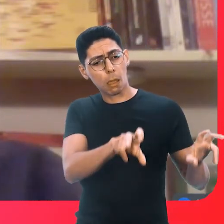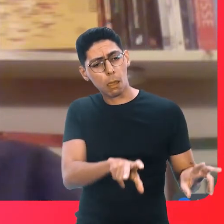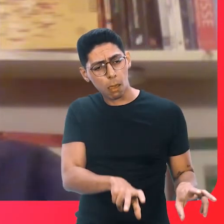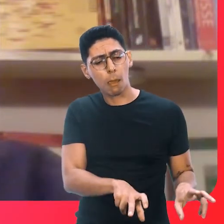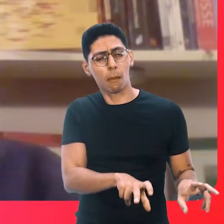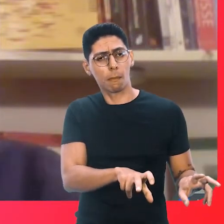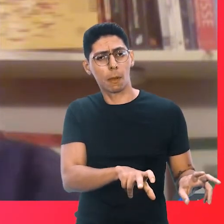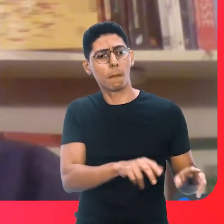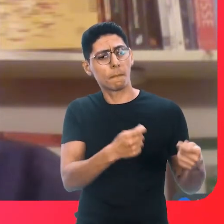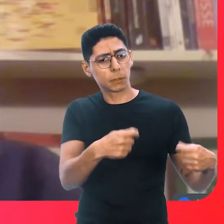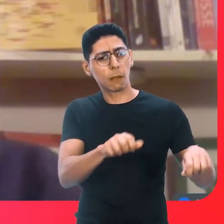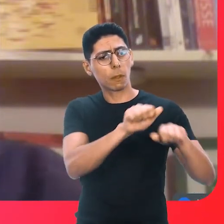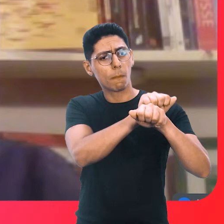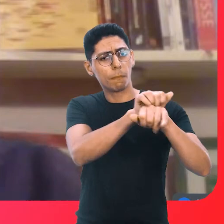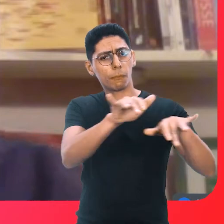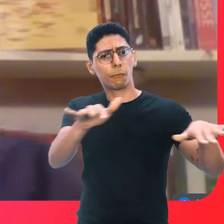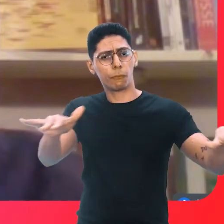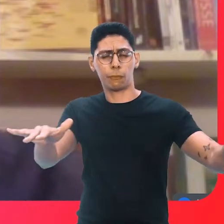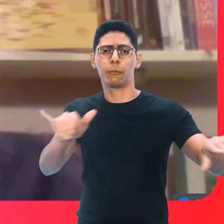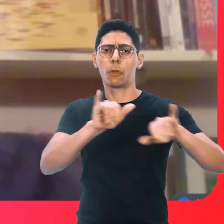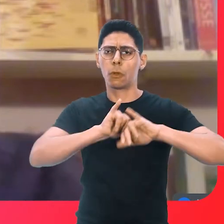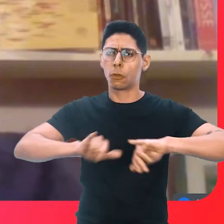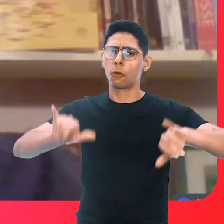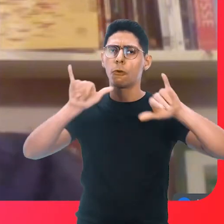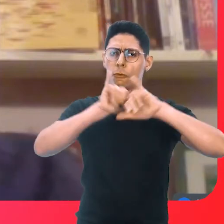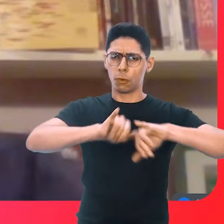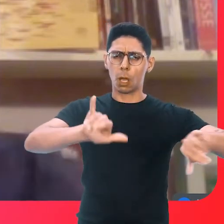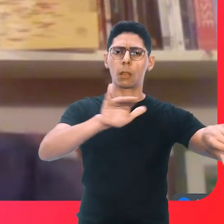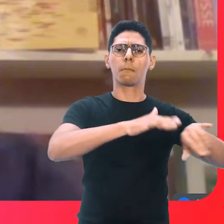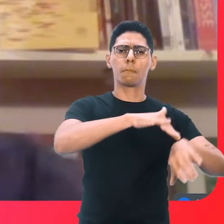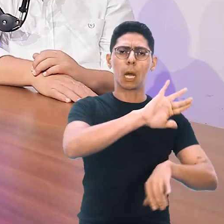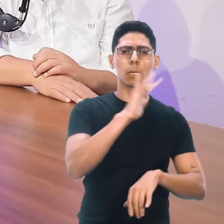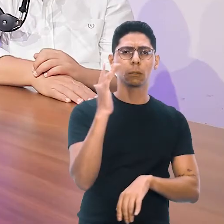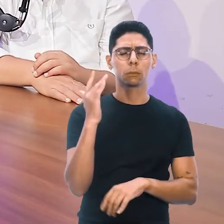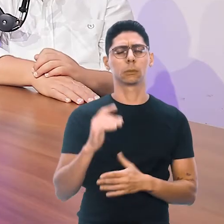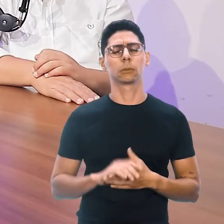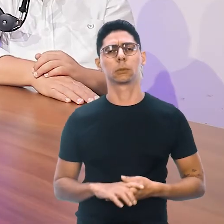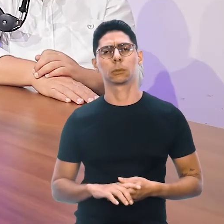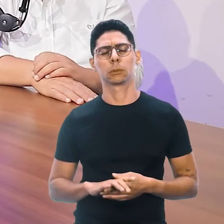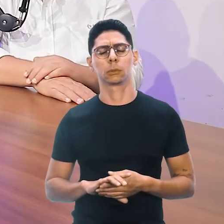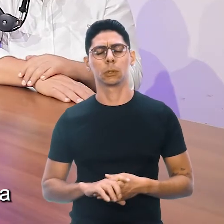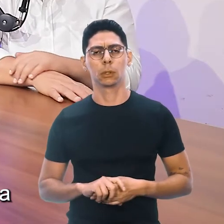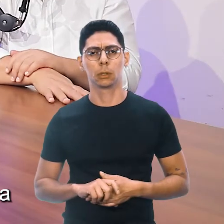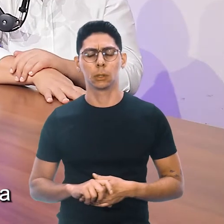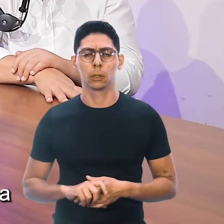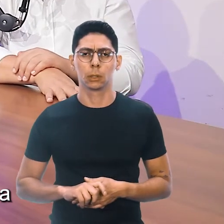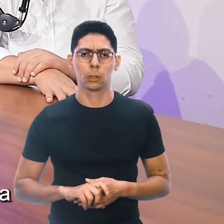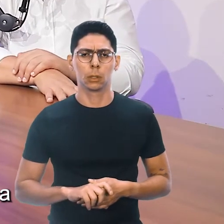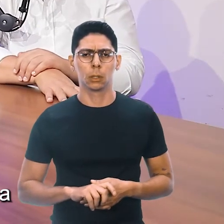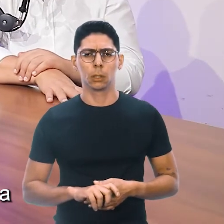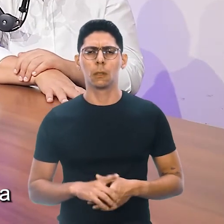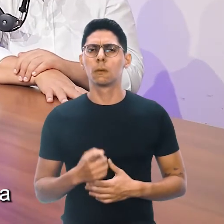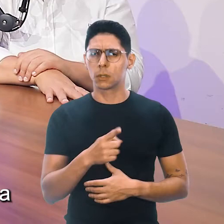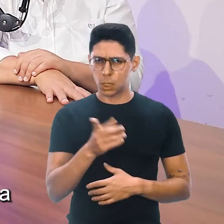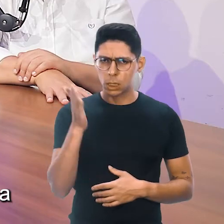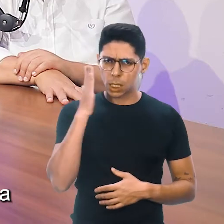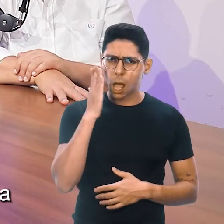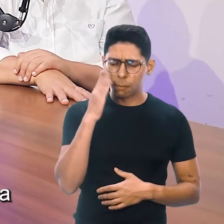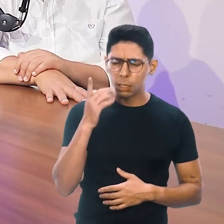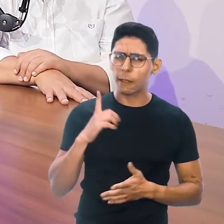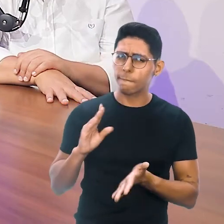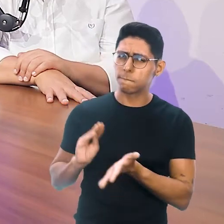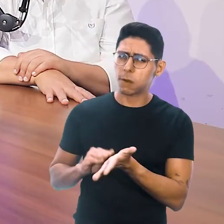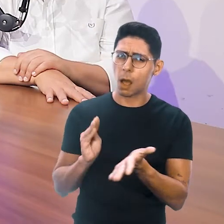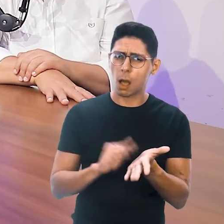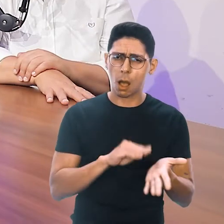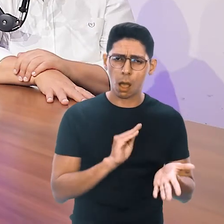ser disseminadas. Você sabe muito bem que há uma escassez de informações sobre a